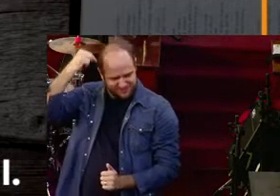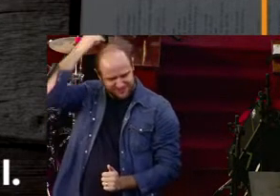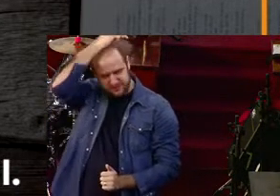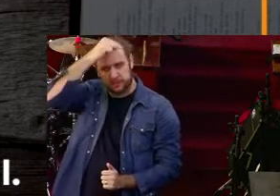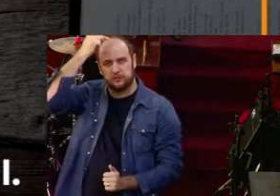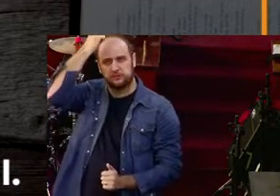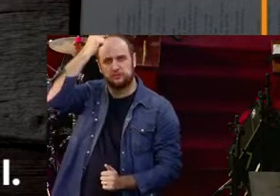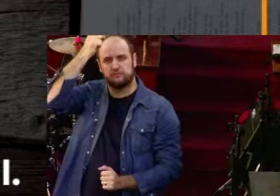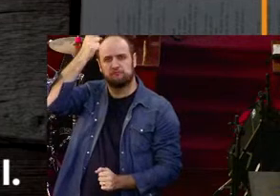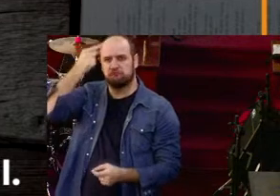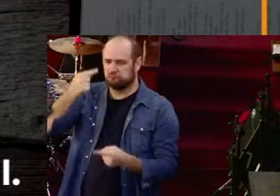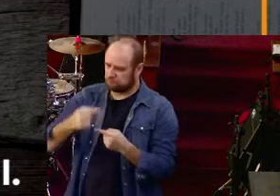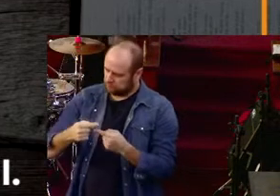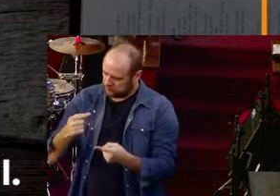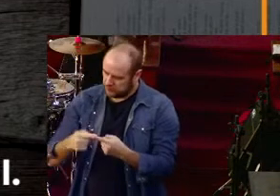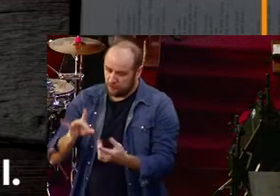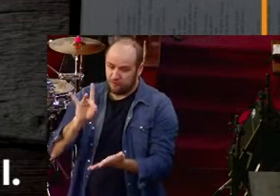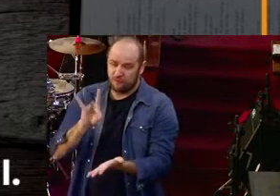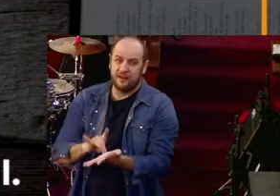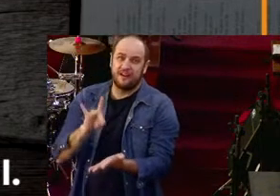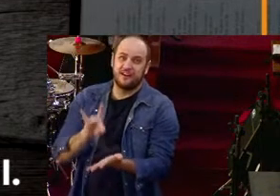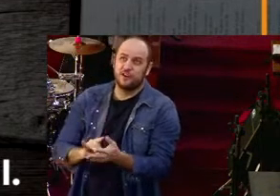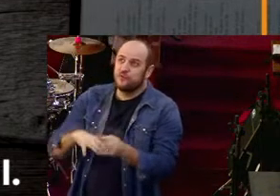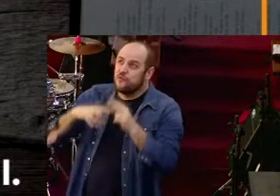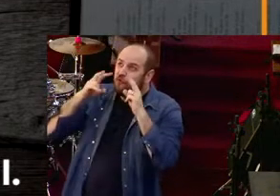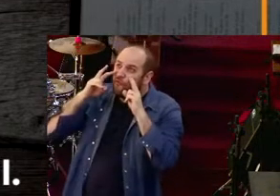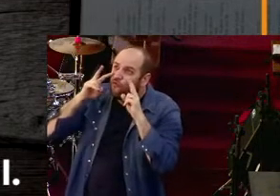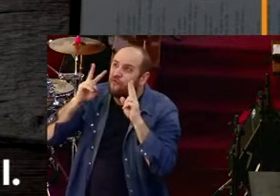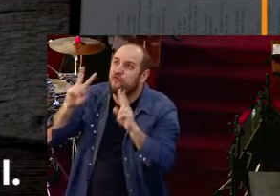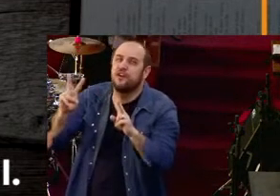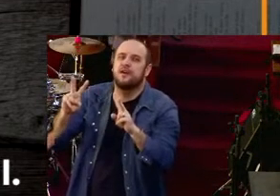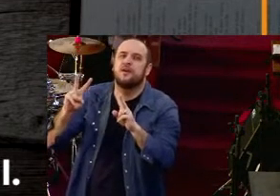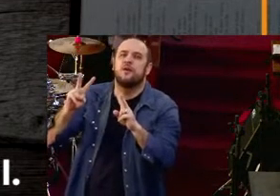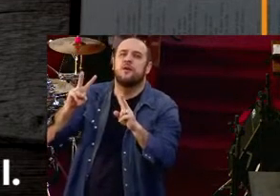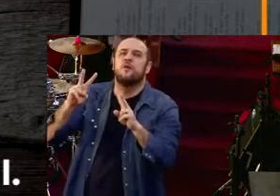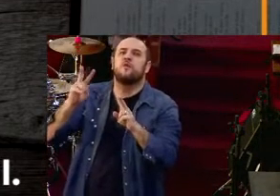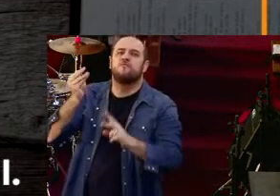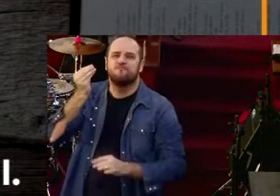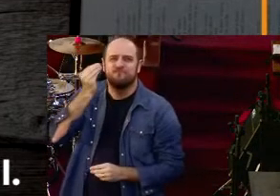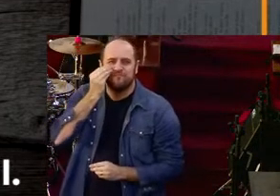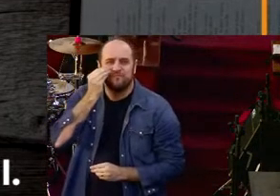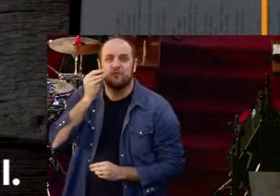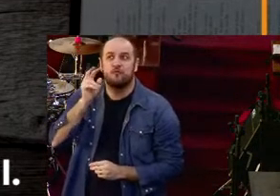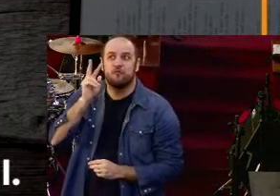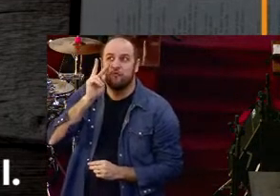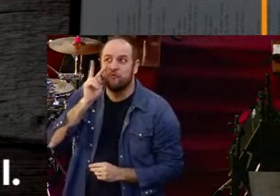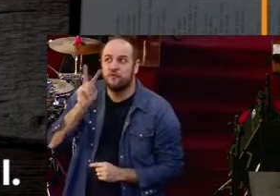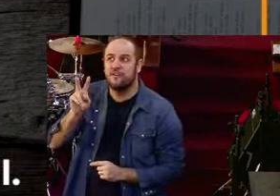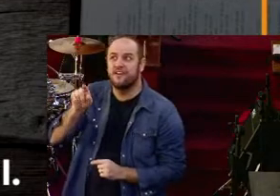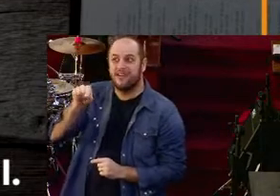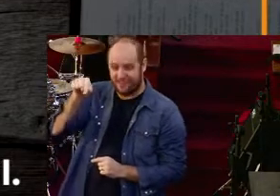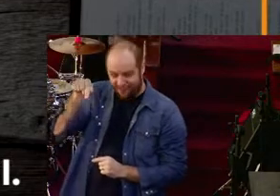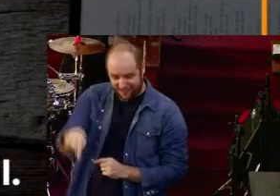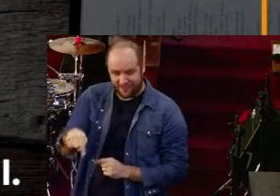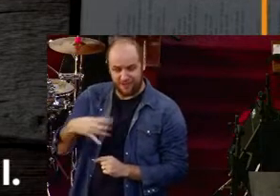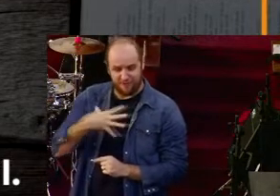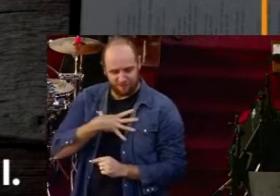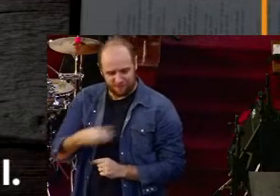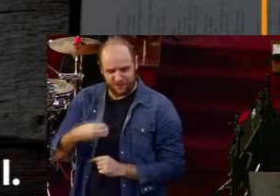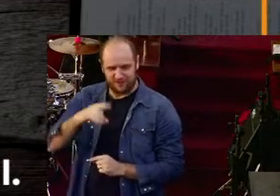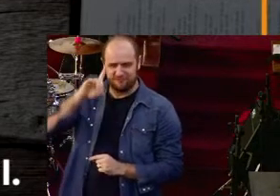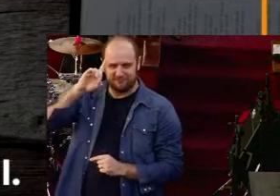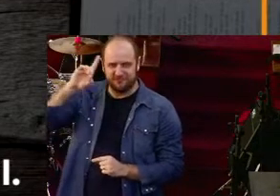Pois eu, de fato, vi e tenho testificado que ele é o Filho de